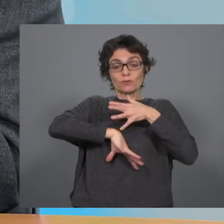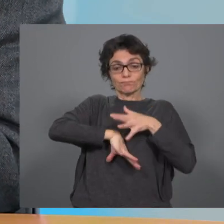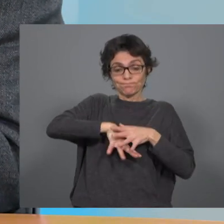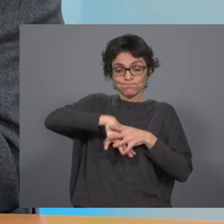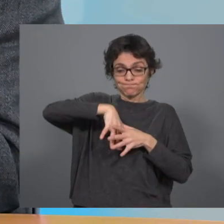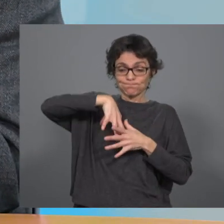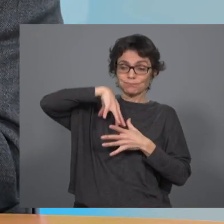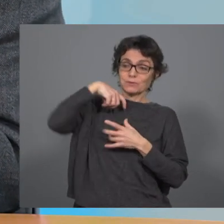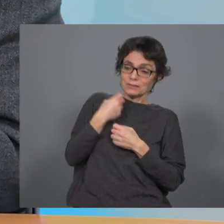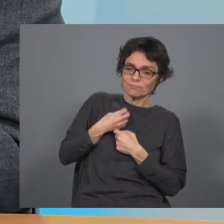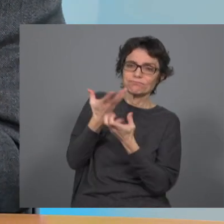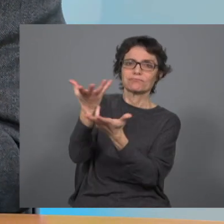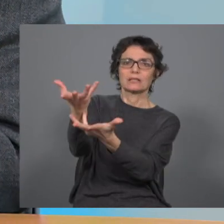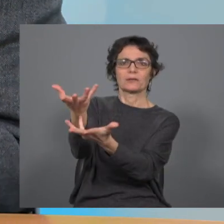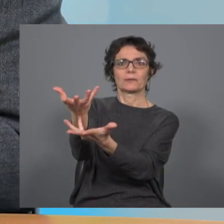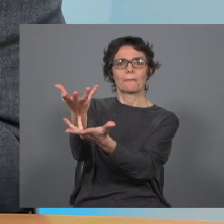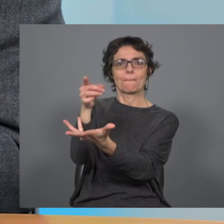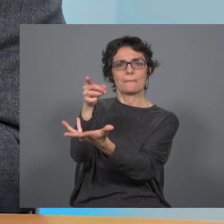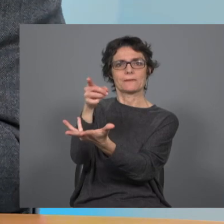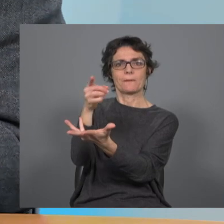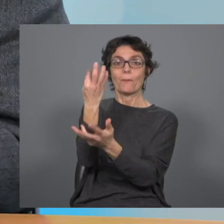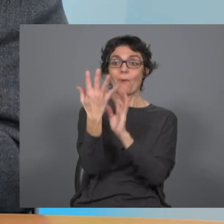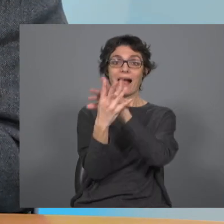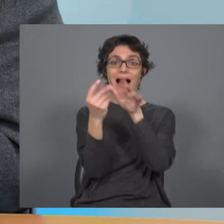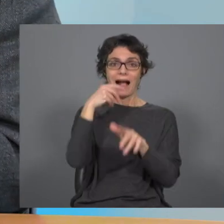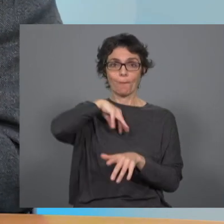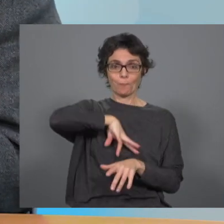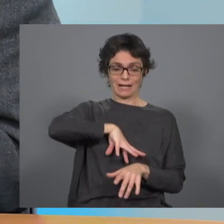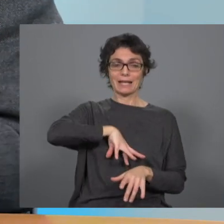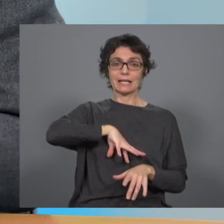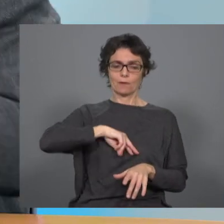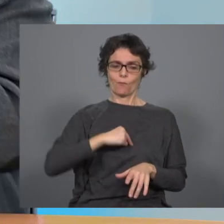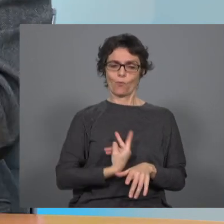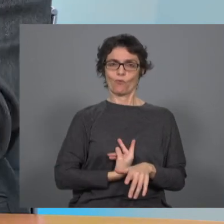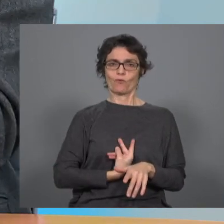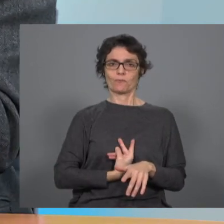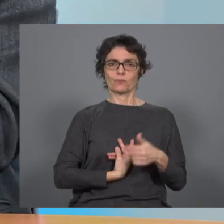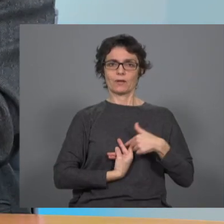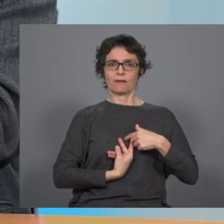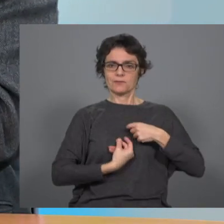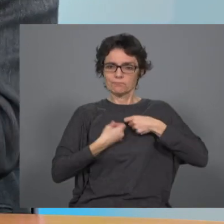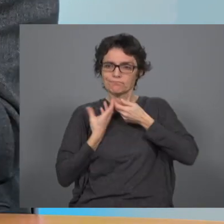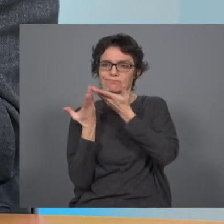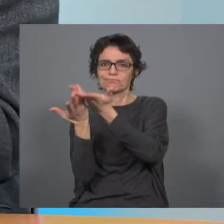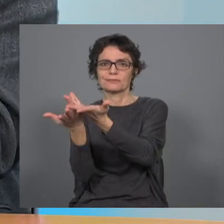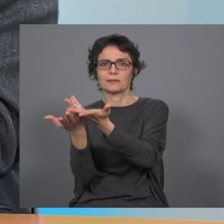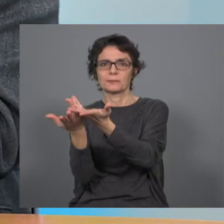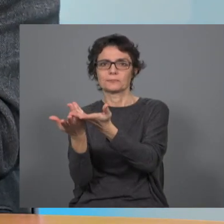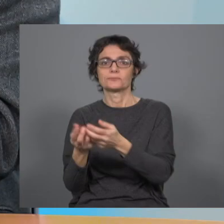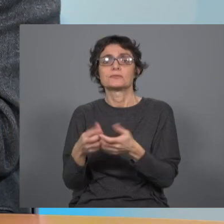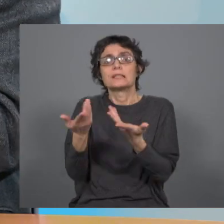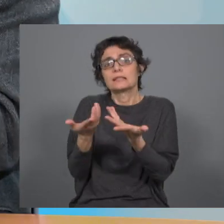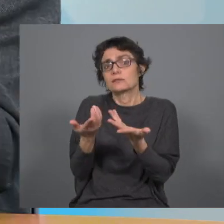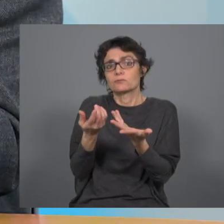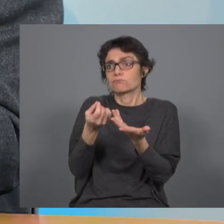de uma reconversão de vida, de um converter-se, de um reconciliar-se, e daí toda esta dimensão penitencial, que aliás está omnipresente em todos